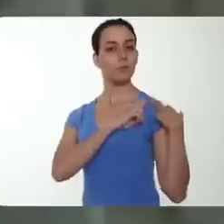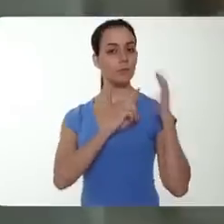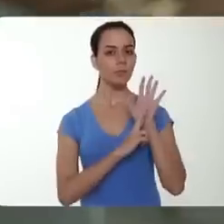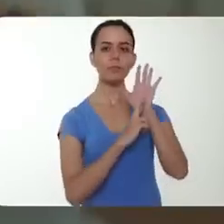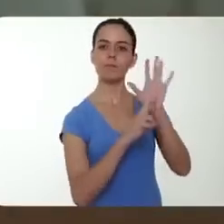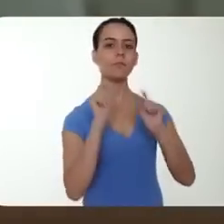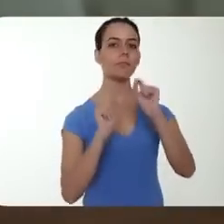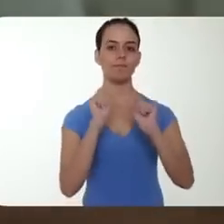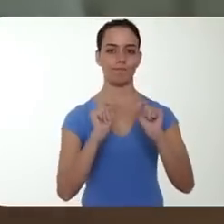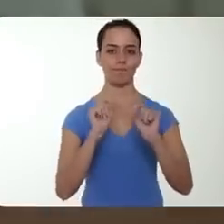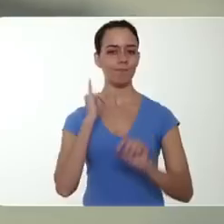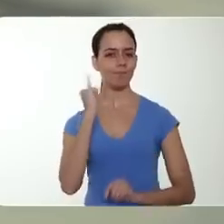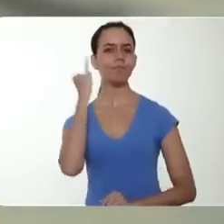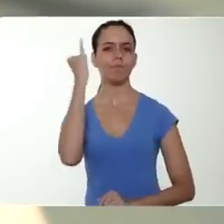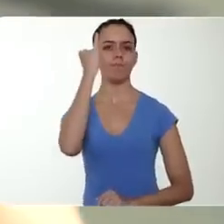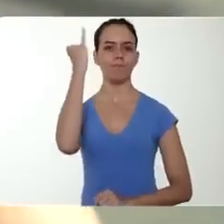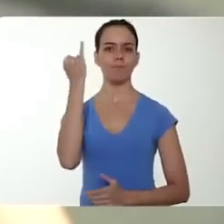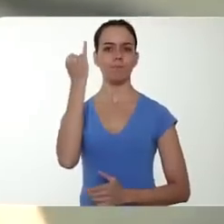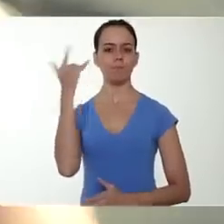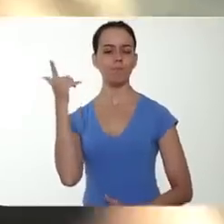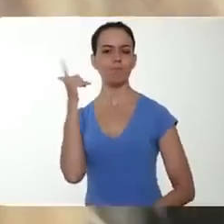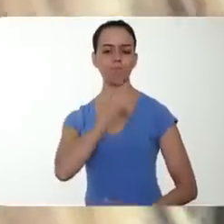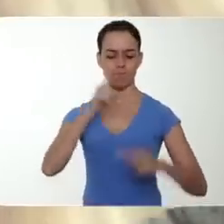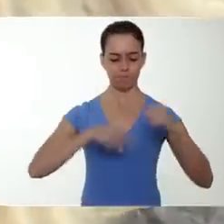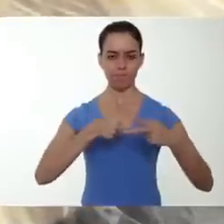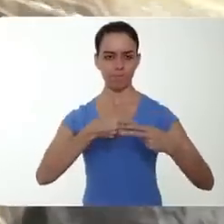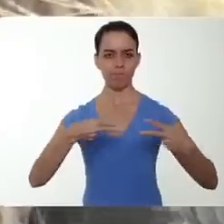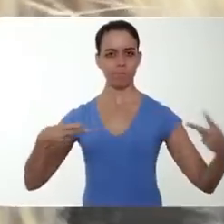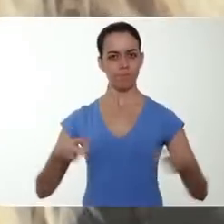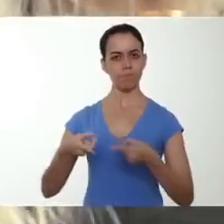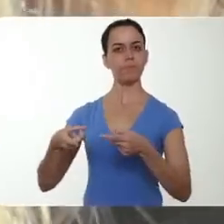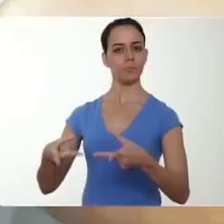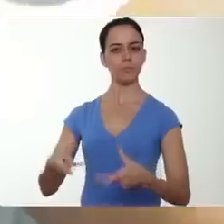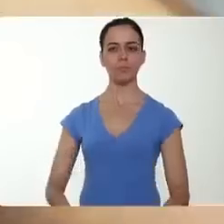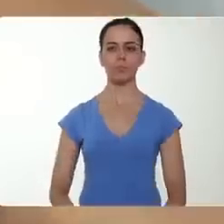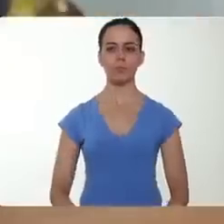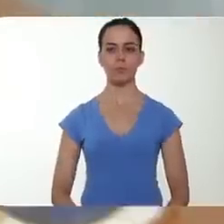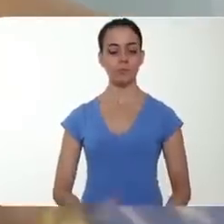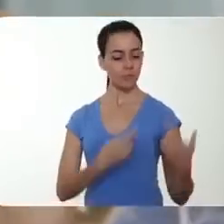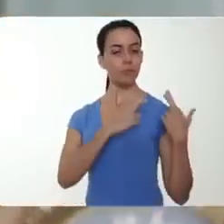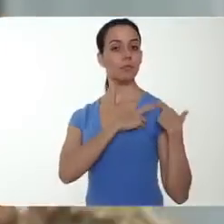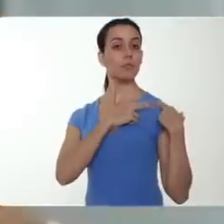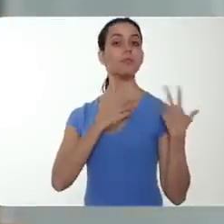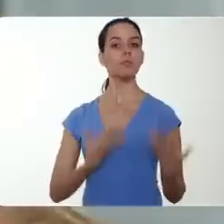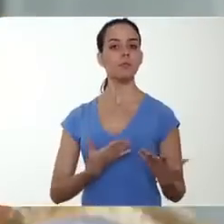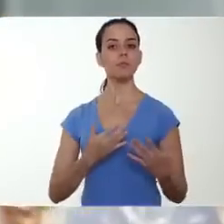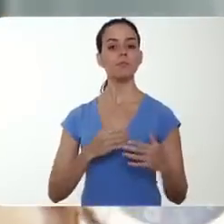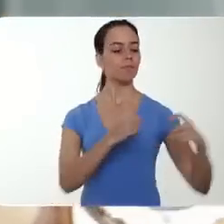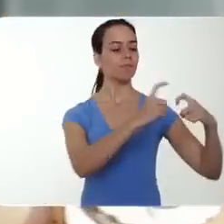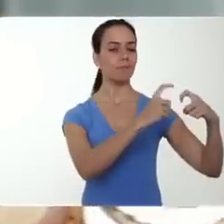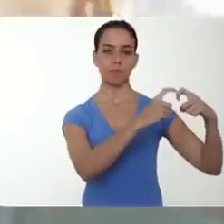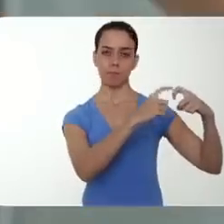A função do representante é muito importante para se ter uma demanda dos produtos que a empresa fabrica. Então, a nossa função é